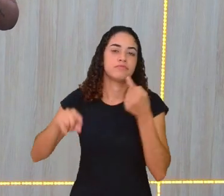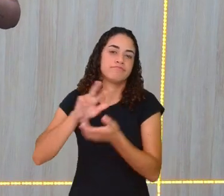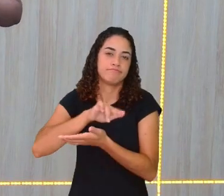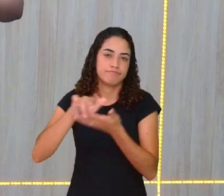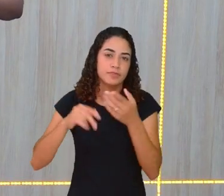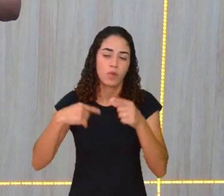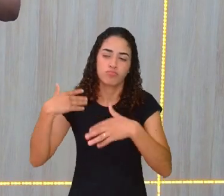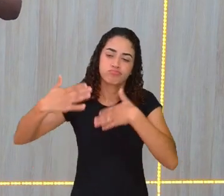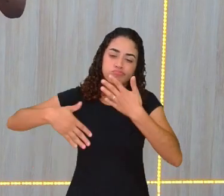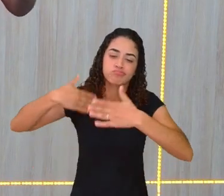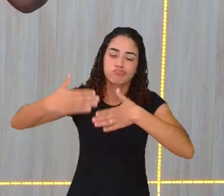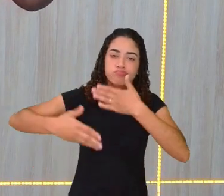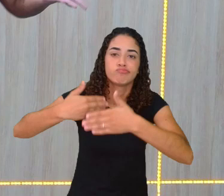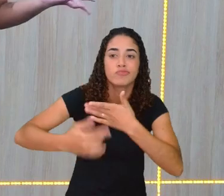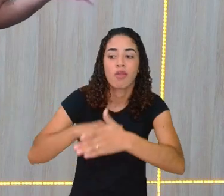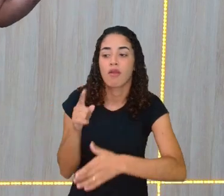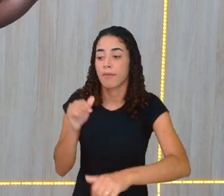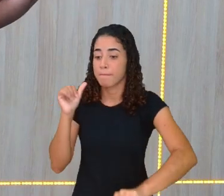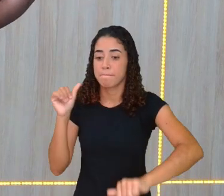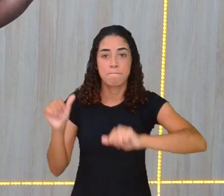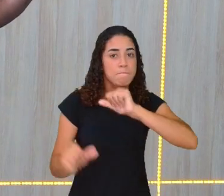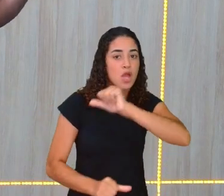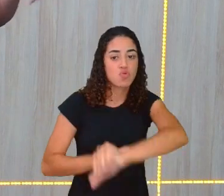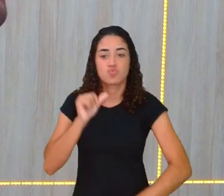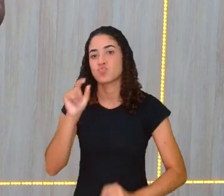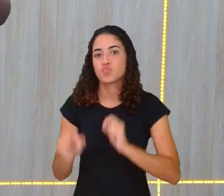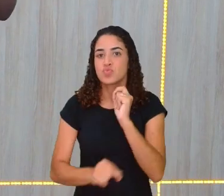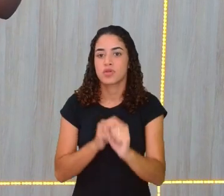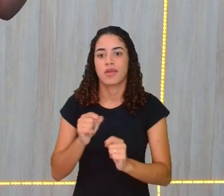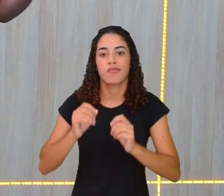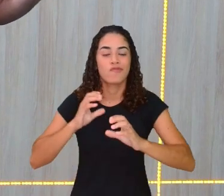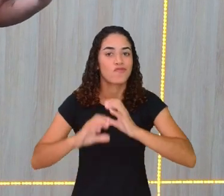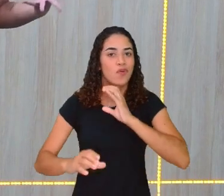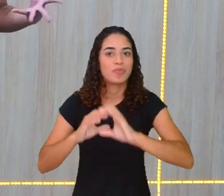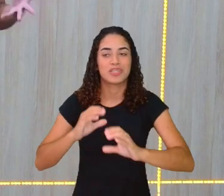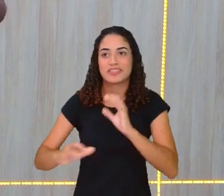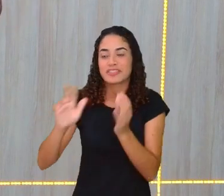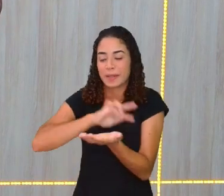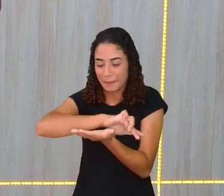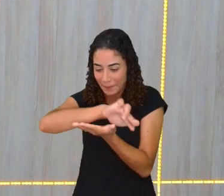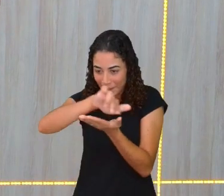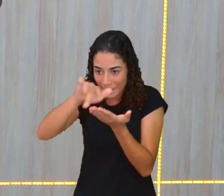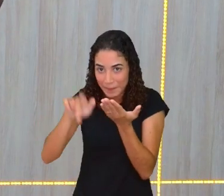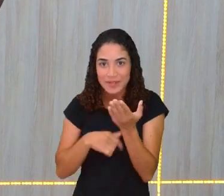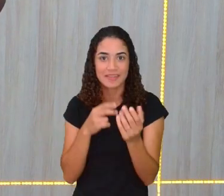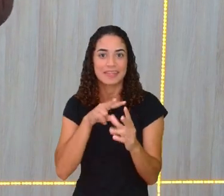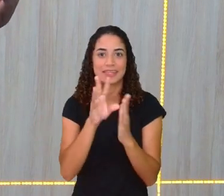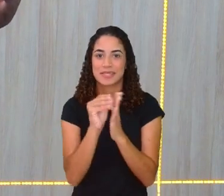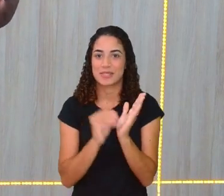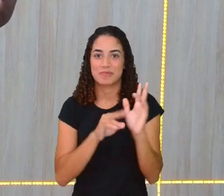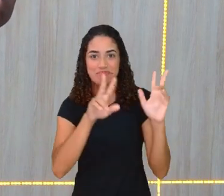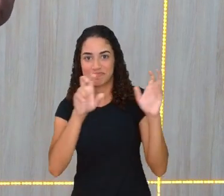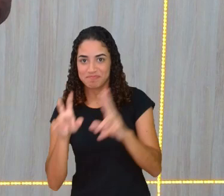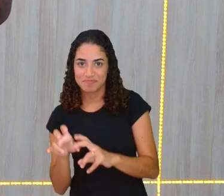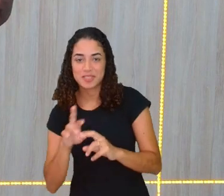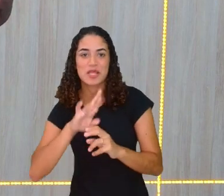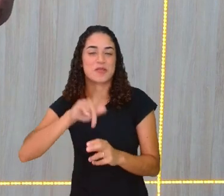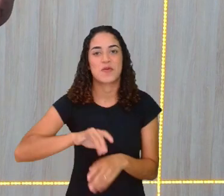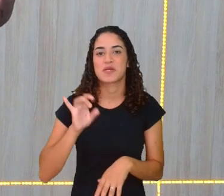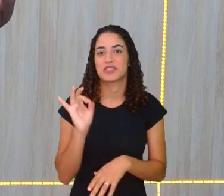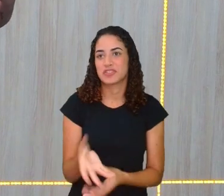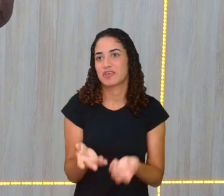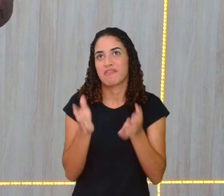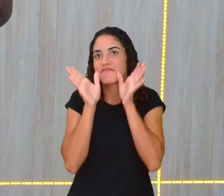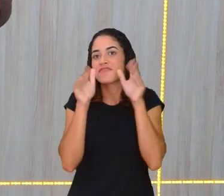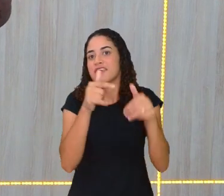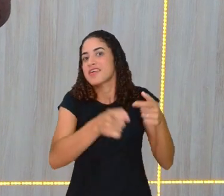seu uso, o rádio se transformou numa grande fonte de comunicação dos mais diversos assuntos, não apenas com o interesse para